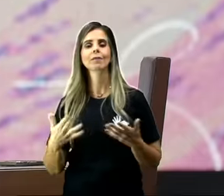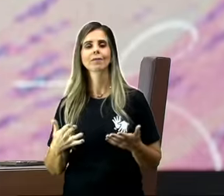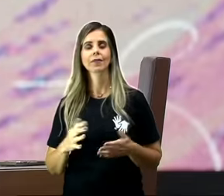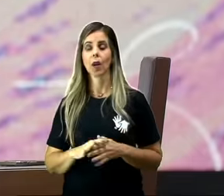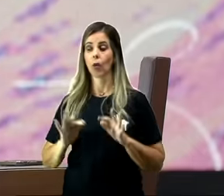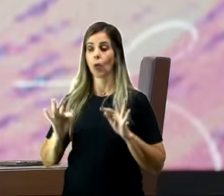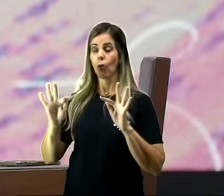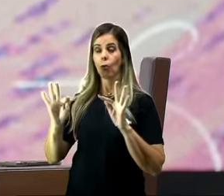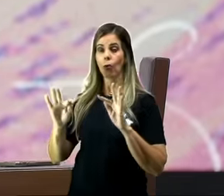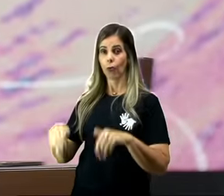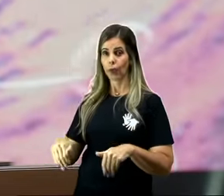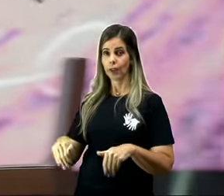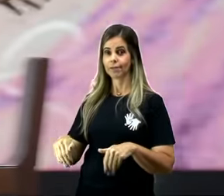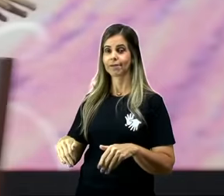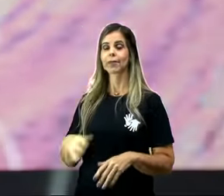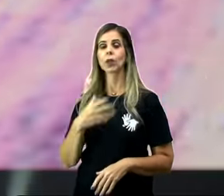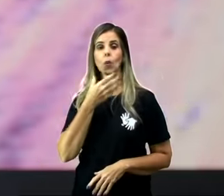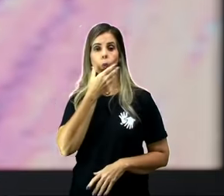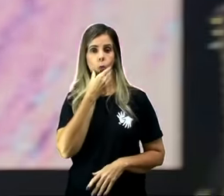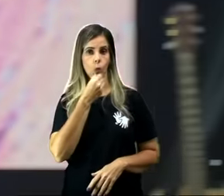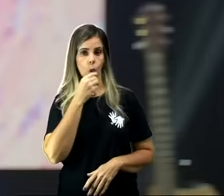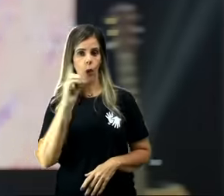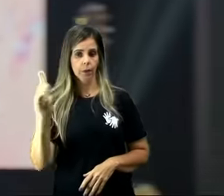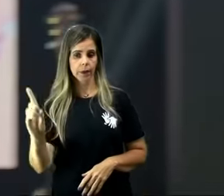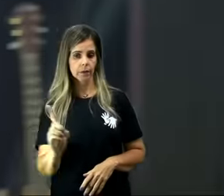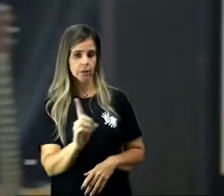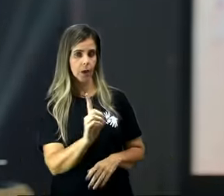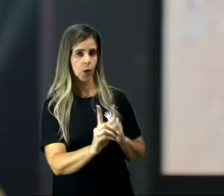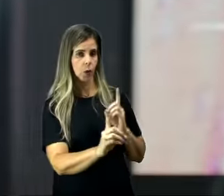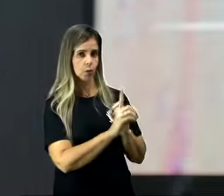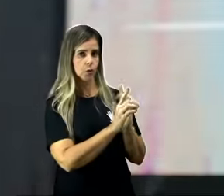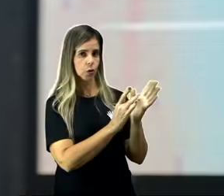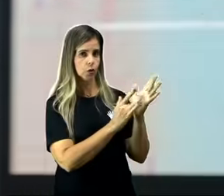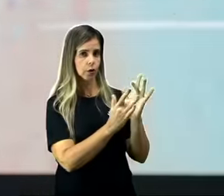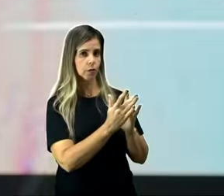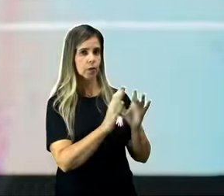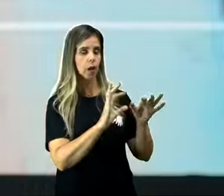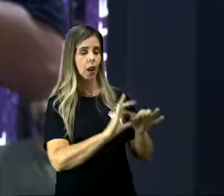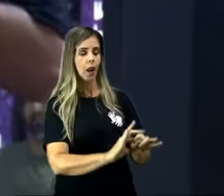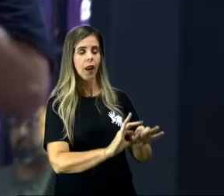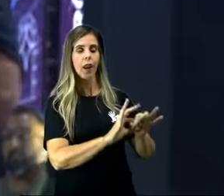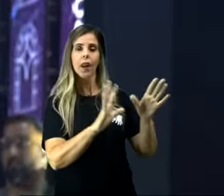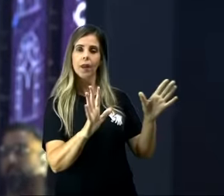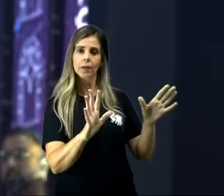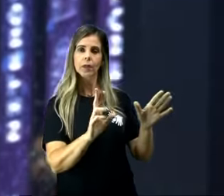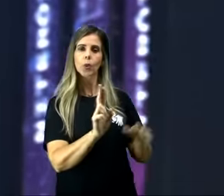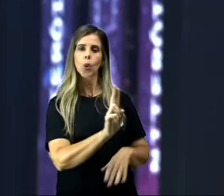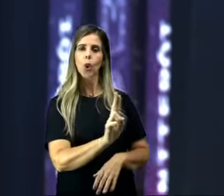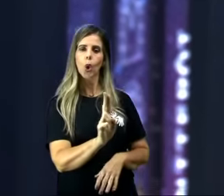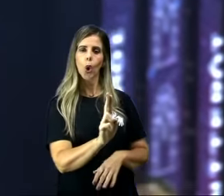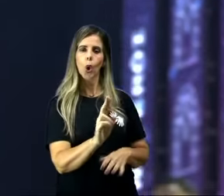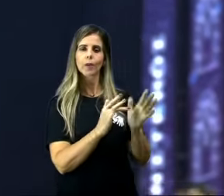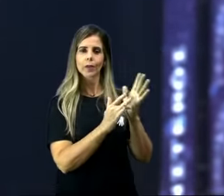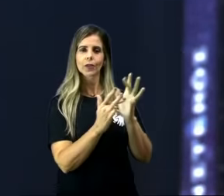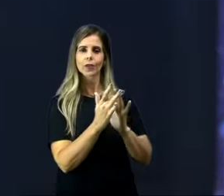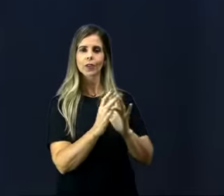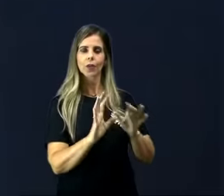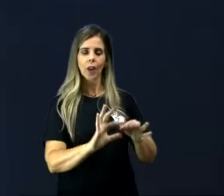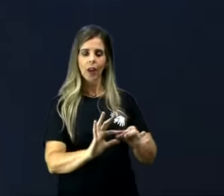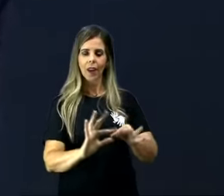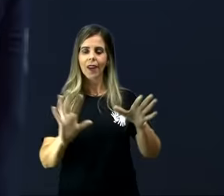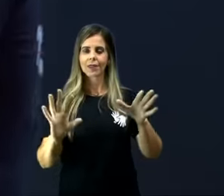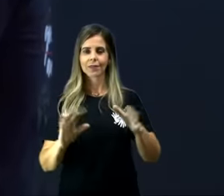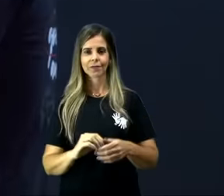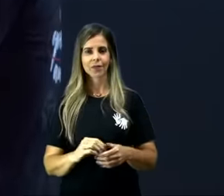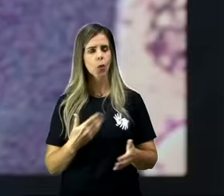final é o seguinte: o homem foi liberto por Jesus. Lógico, o poder do nome de Jesus liberta qualquer um. Não importa